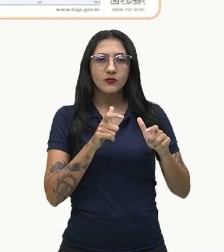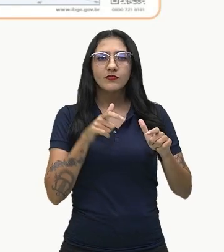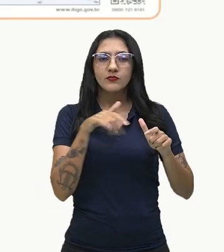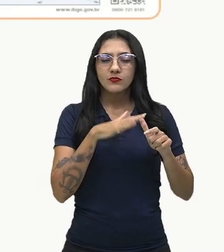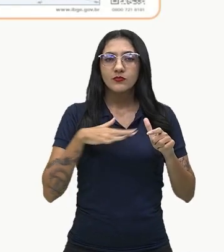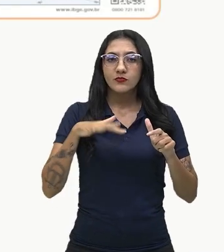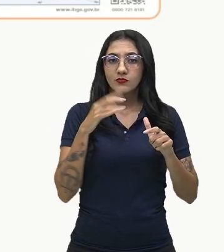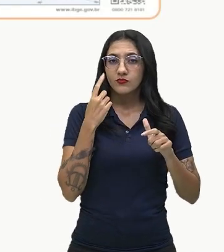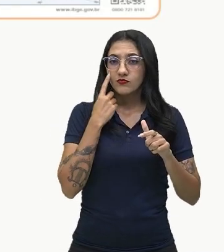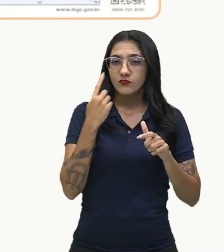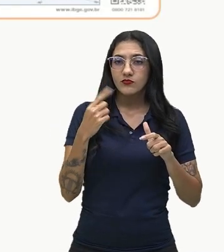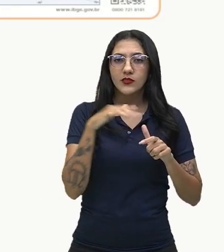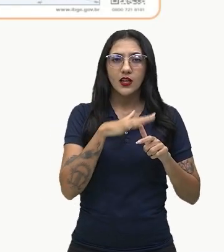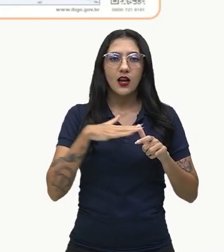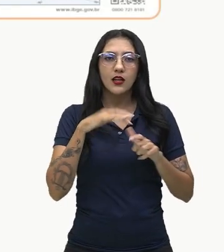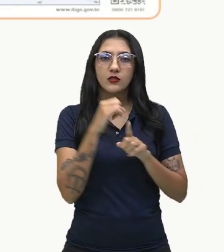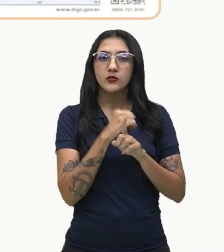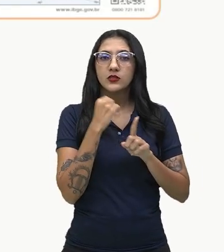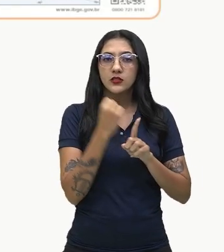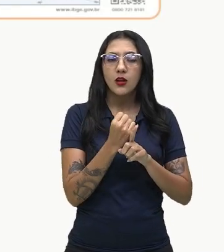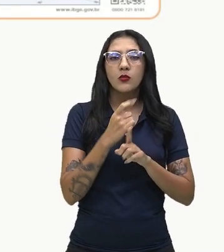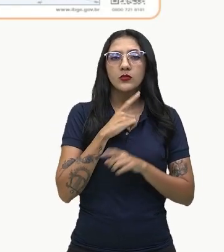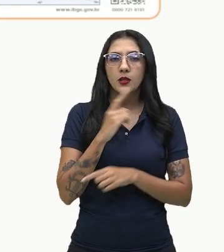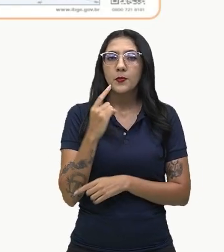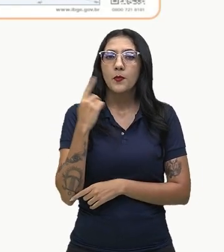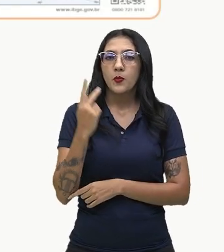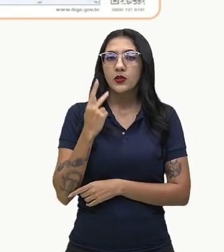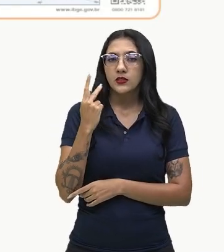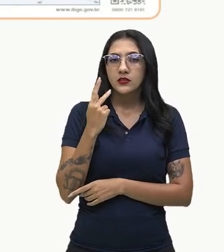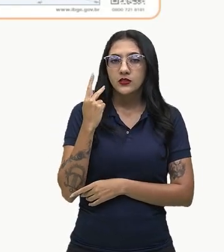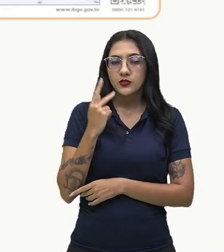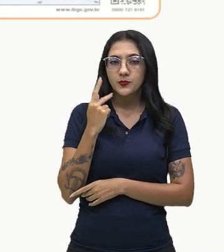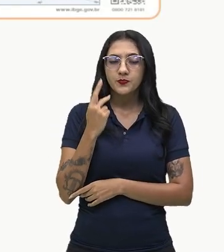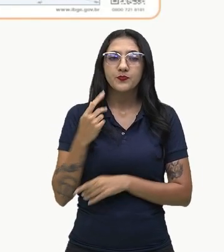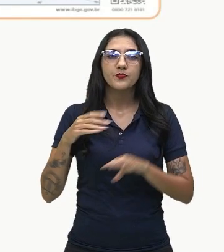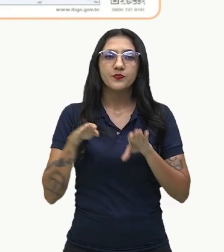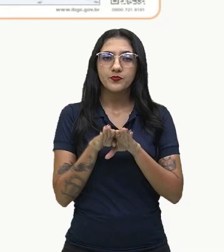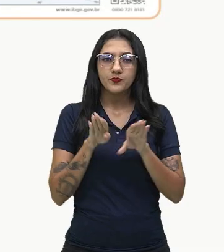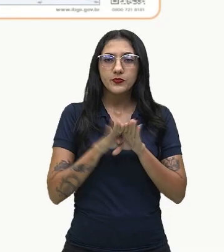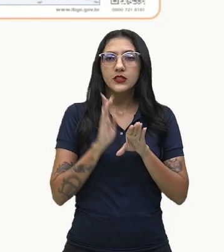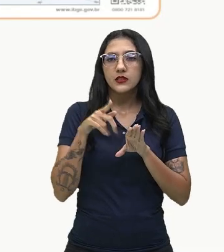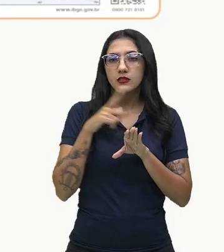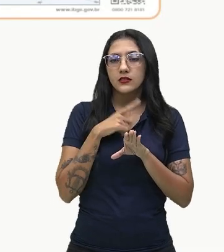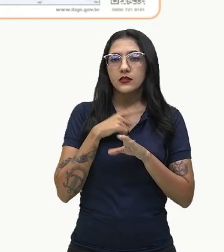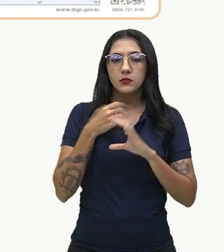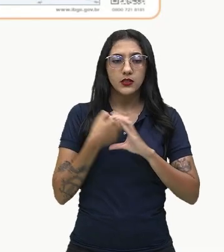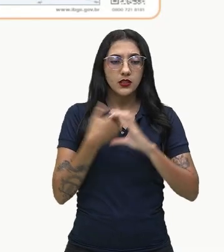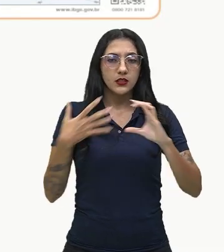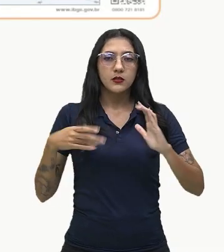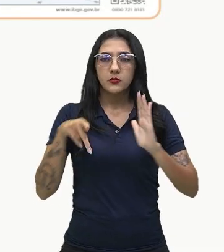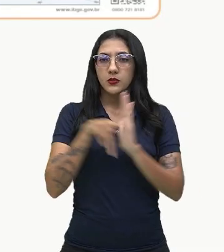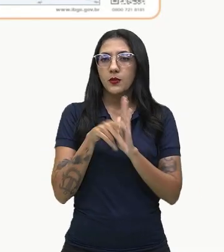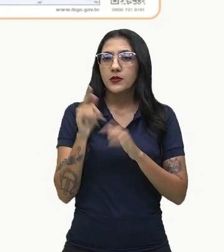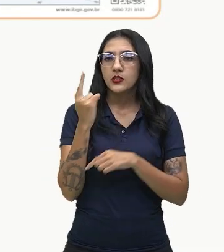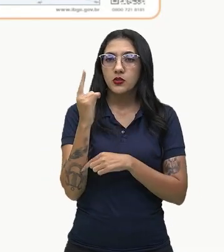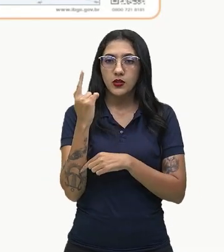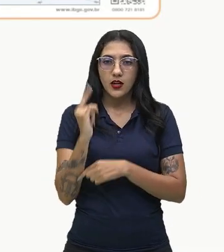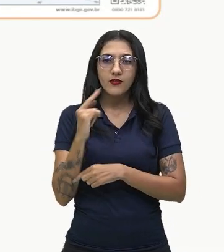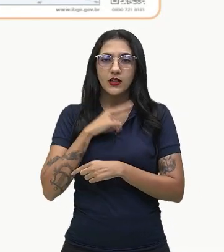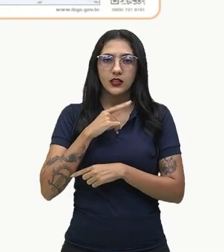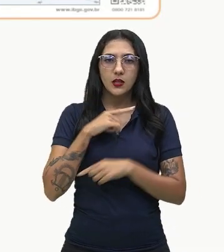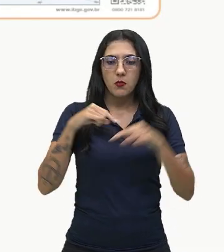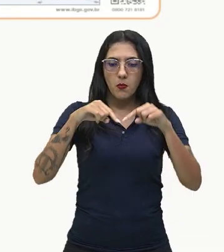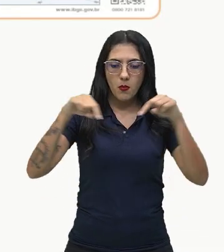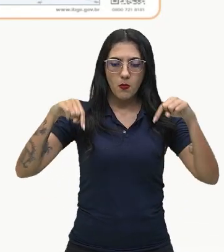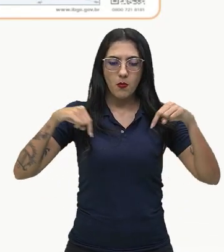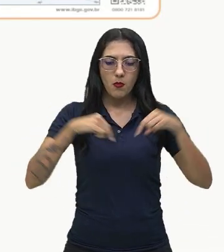aqui social, política, né? E também geograficamente delimitado. Então,